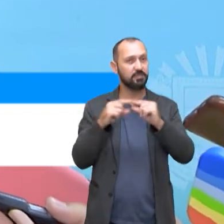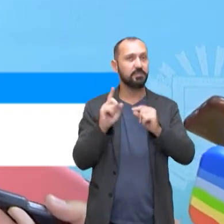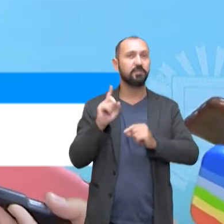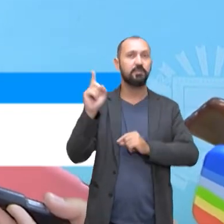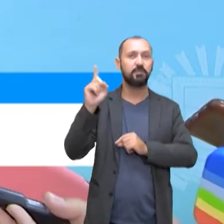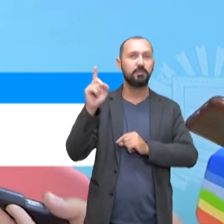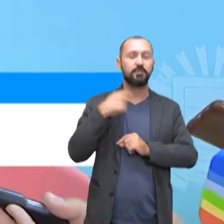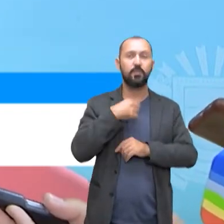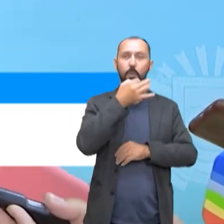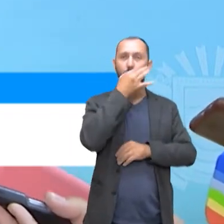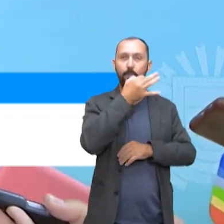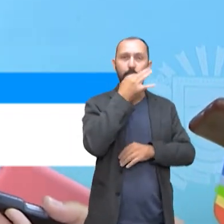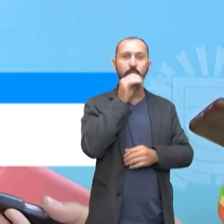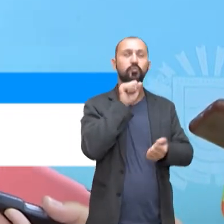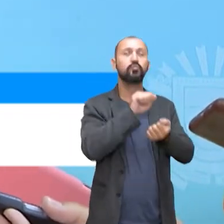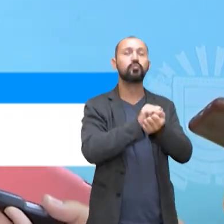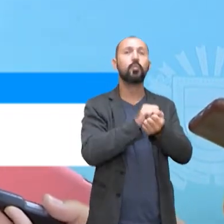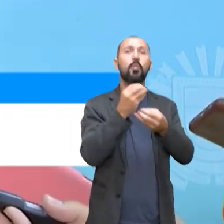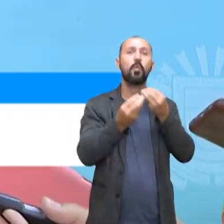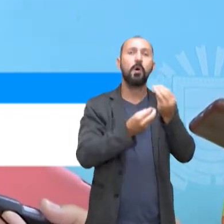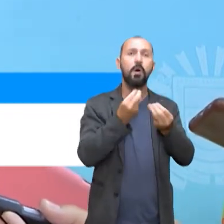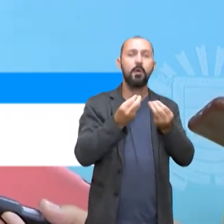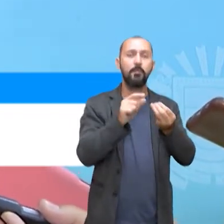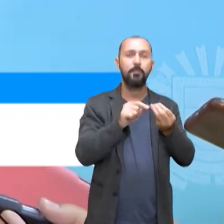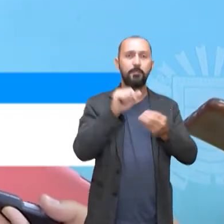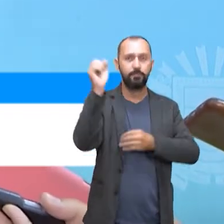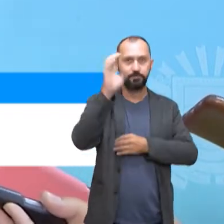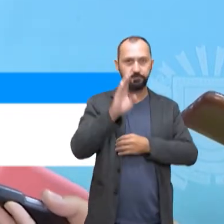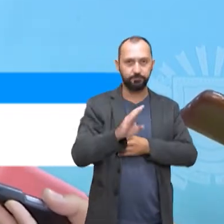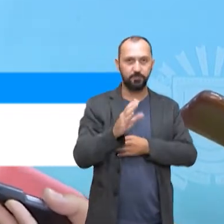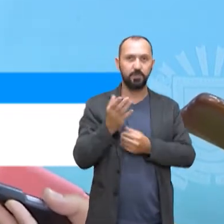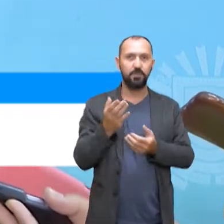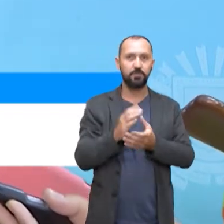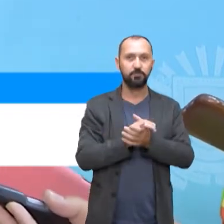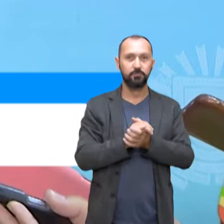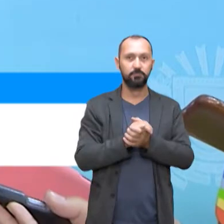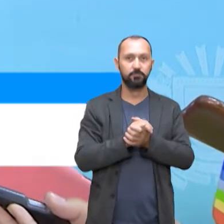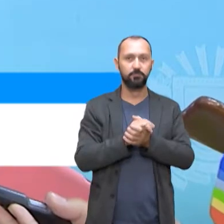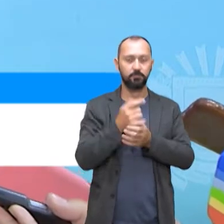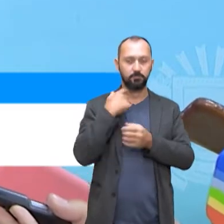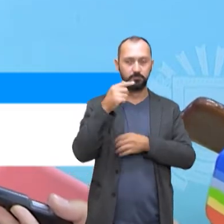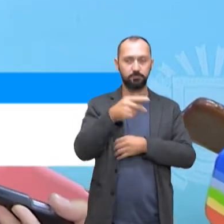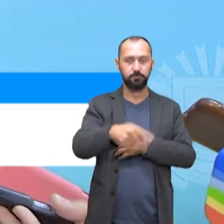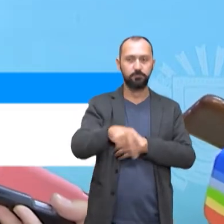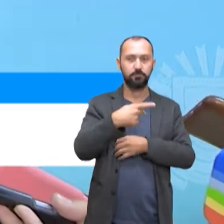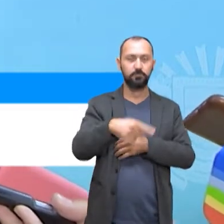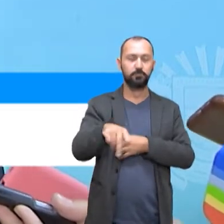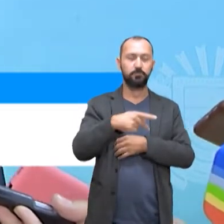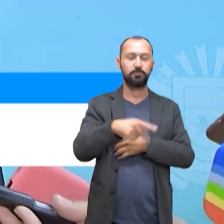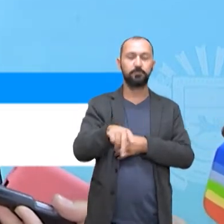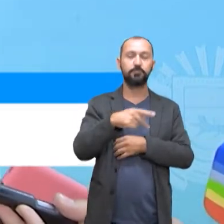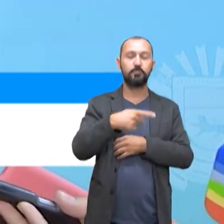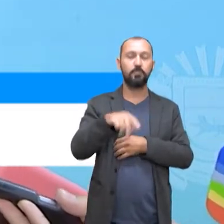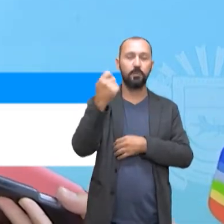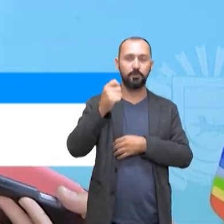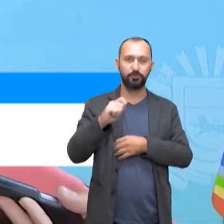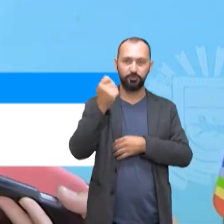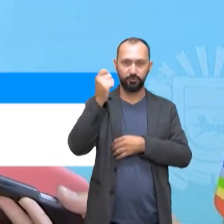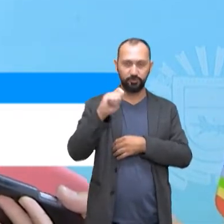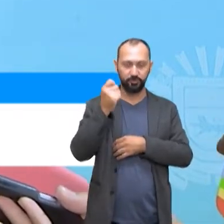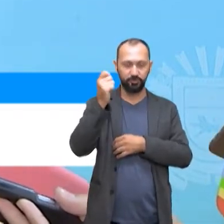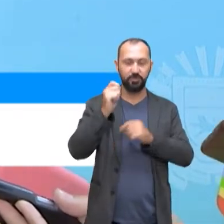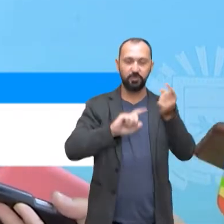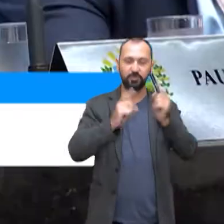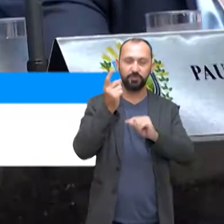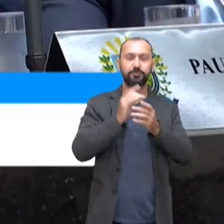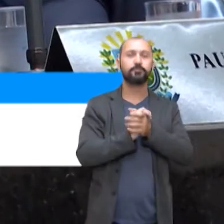Itamaraty, e aí o Itamaraty vai propor o Brasil, Paraguai,